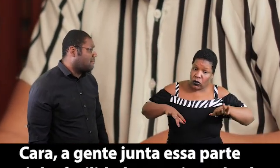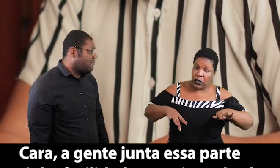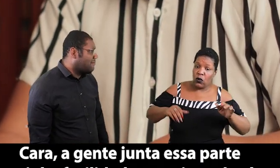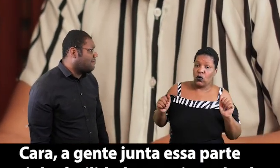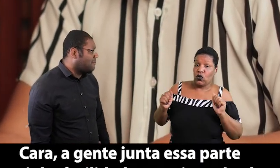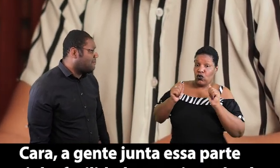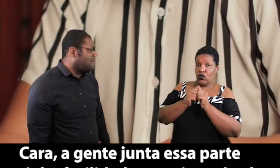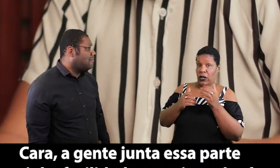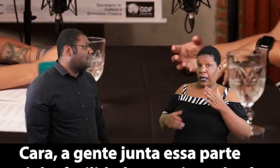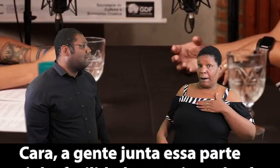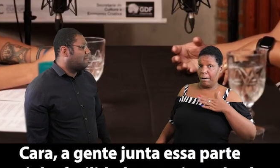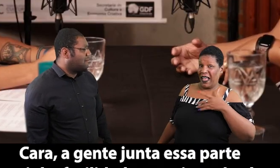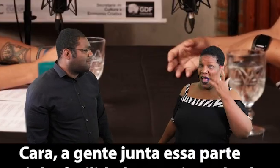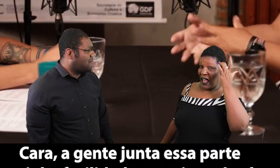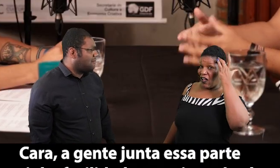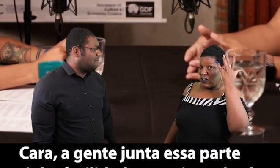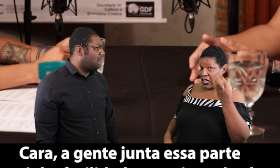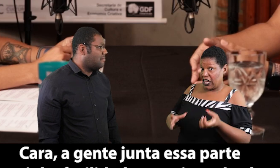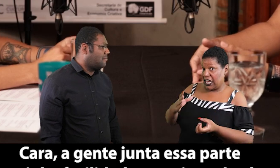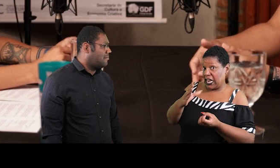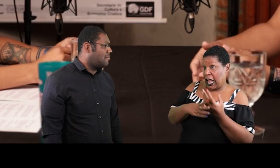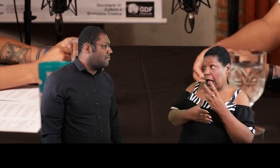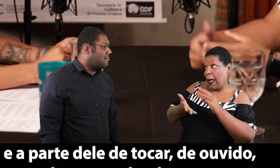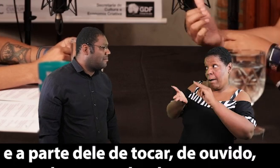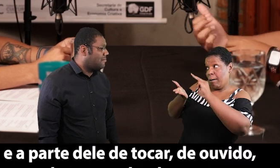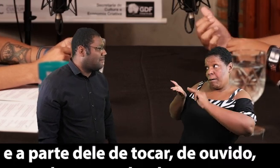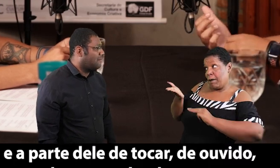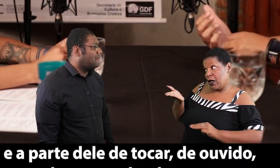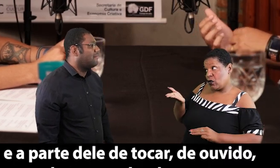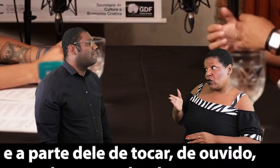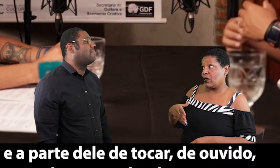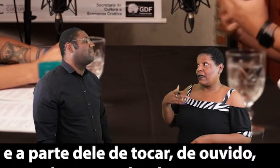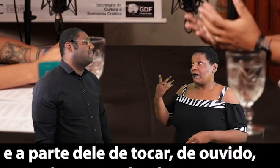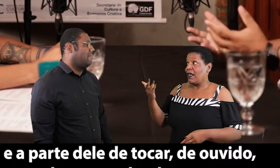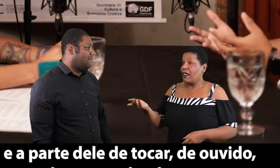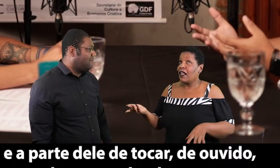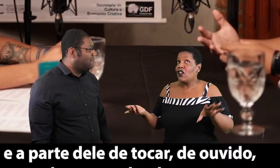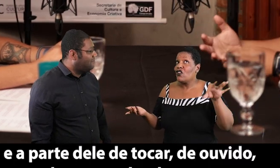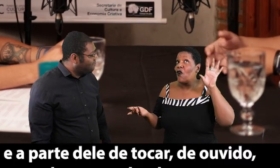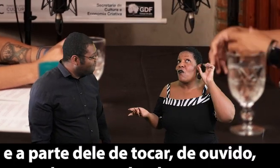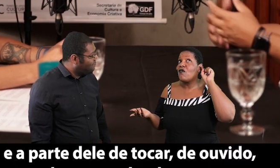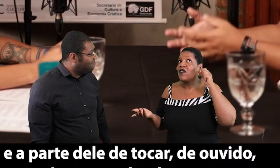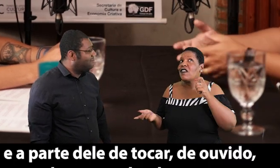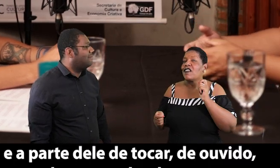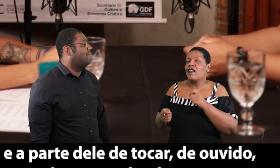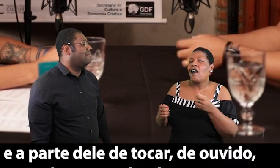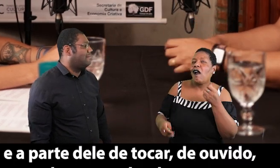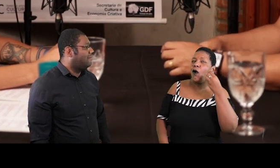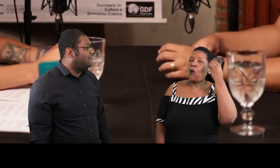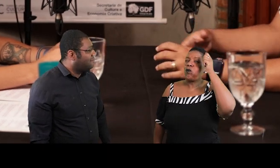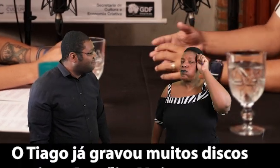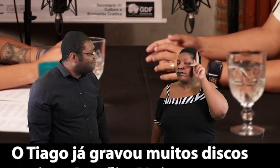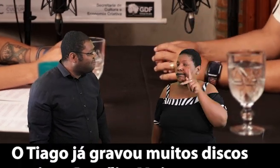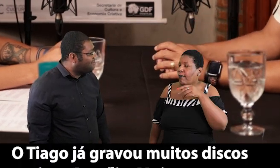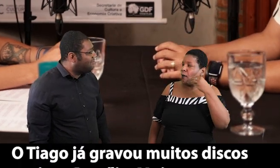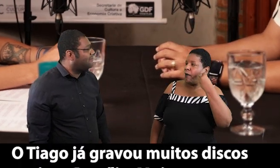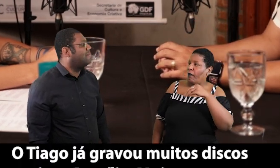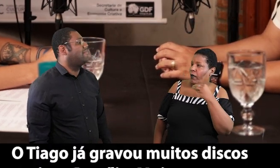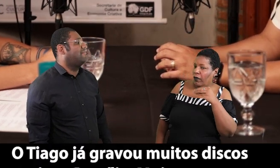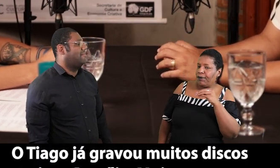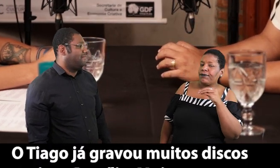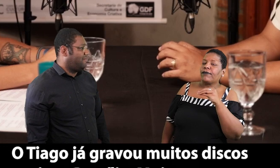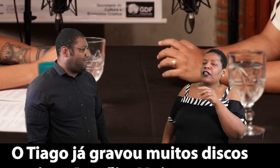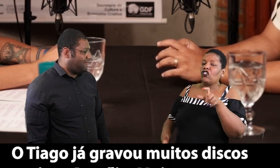da minha facilidade em criar métodos e a parte dele de tocar de ouvido, de ter a malandragem. O Thiago já gravou